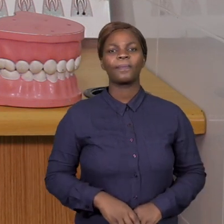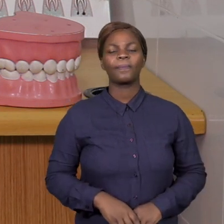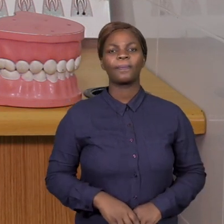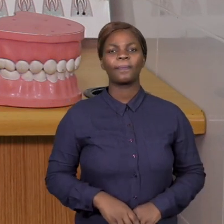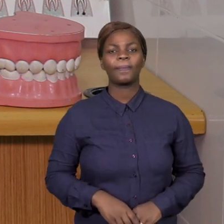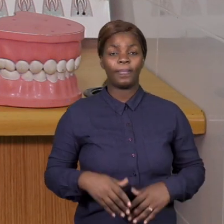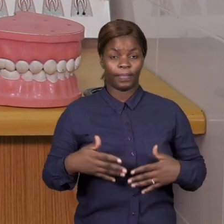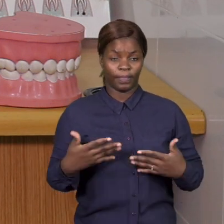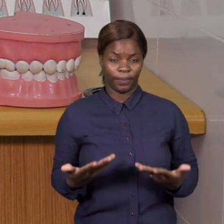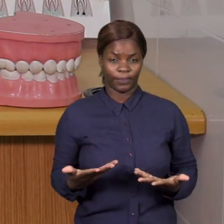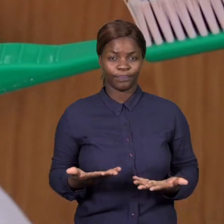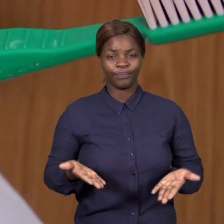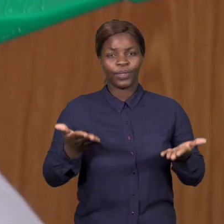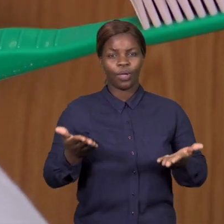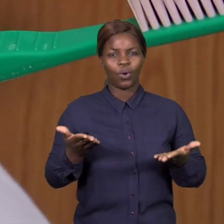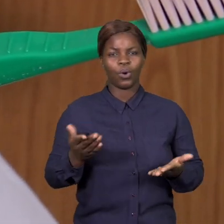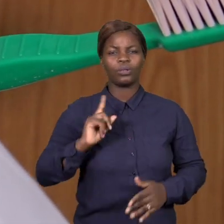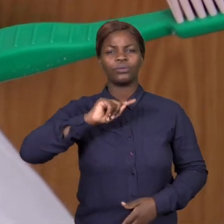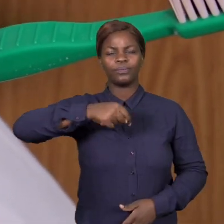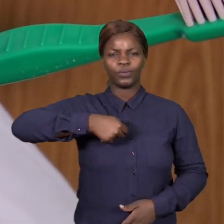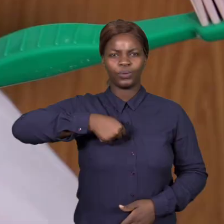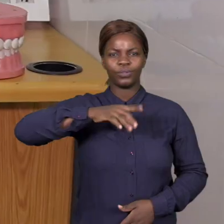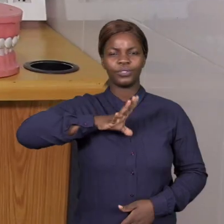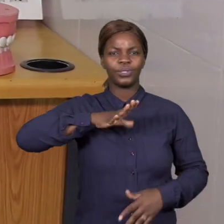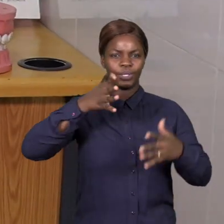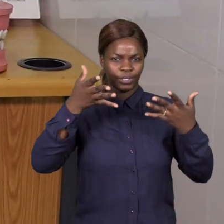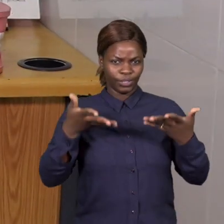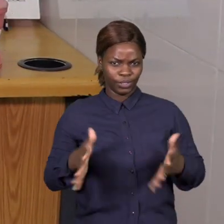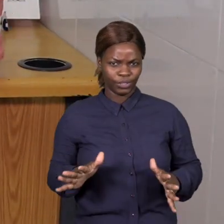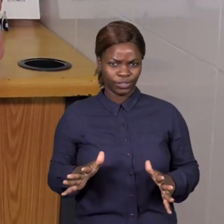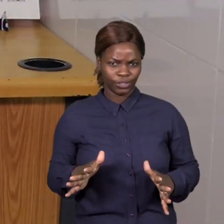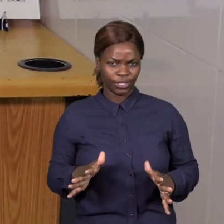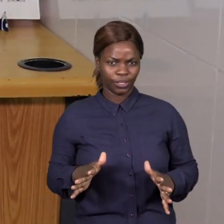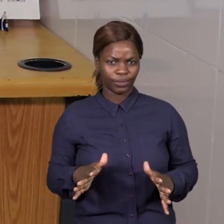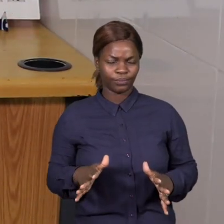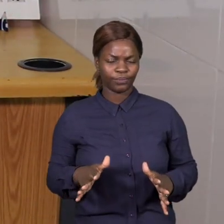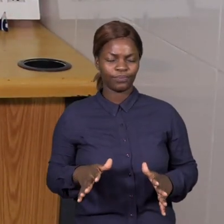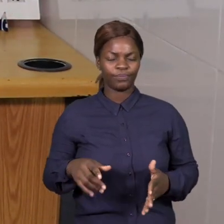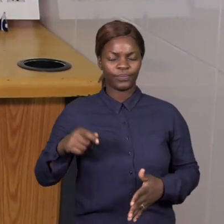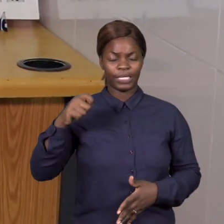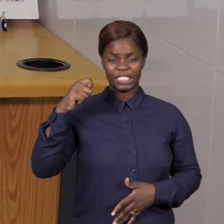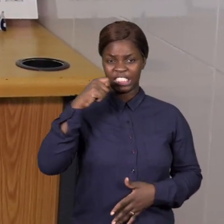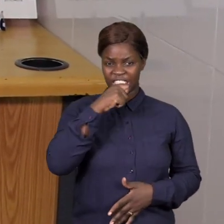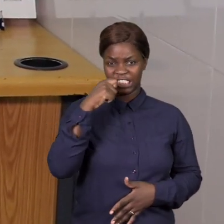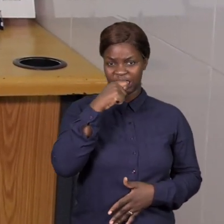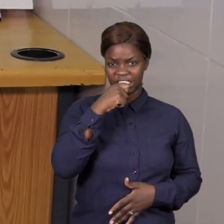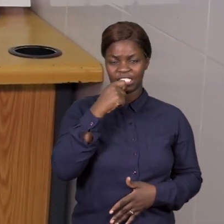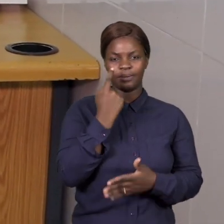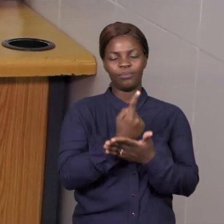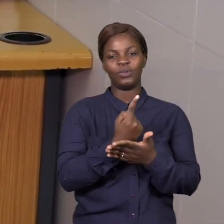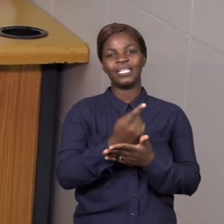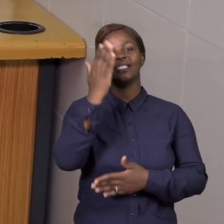Então, nós já temos a pasta na escova. O que vamos fazer agora a seguir são os movimentos. Não basta ser qualquer